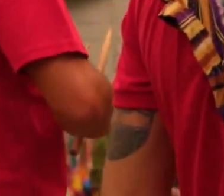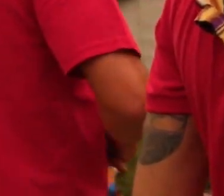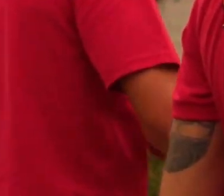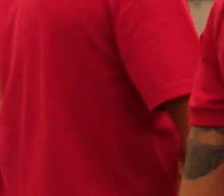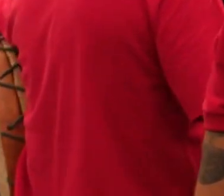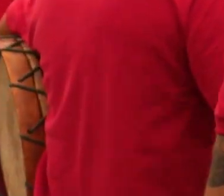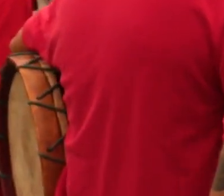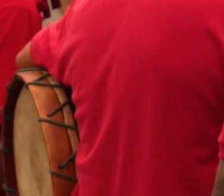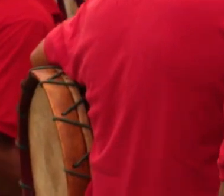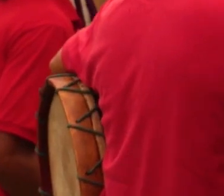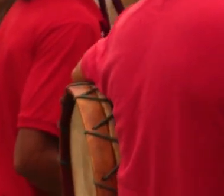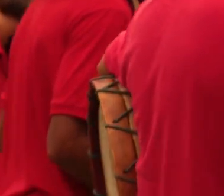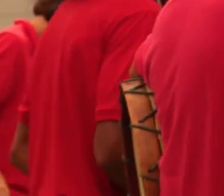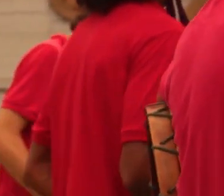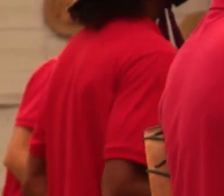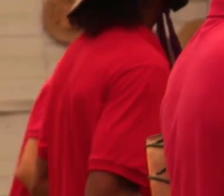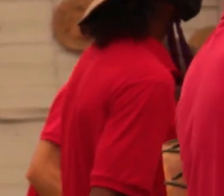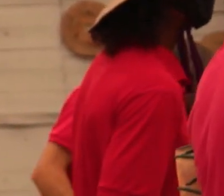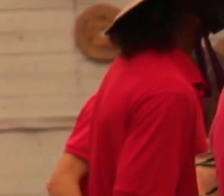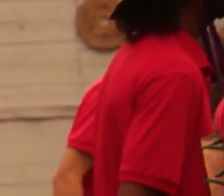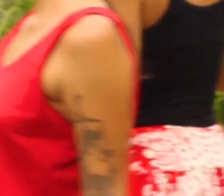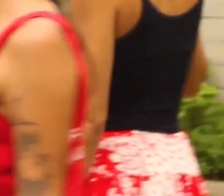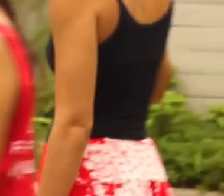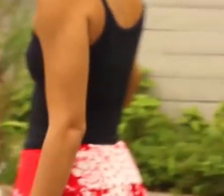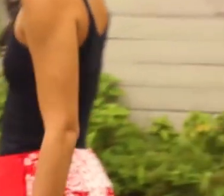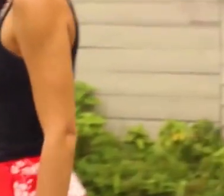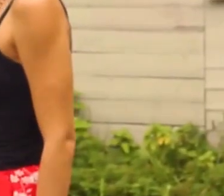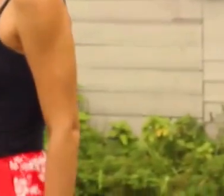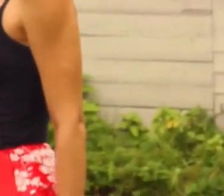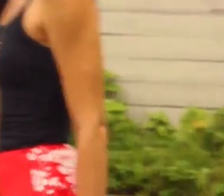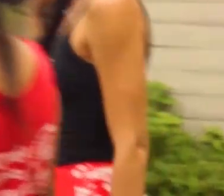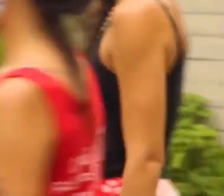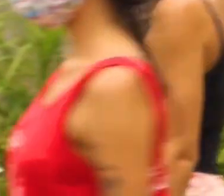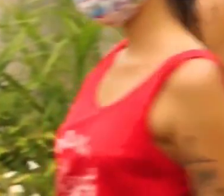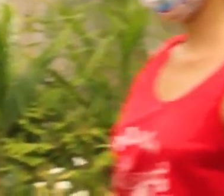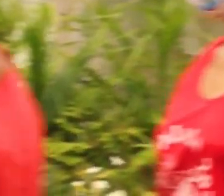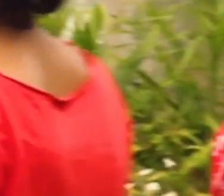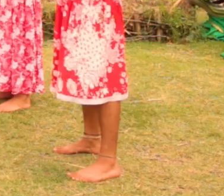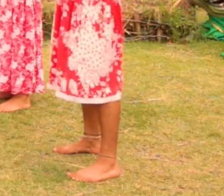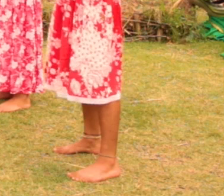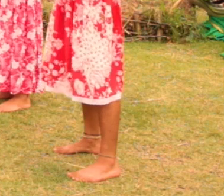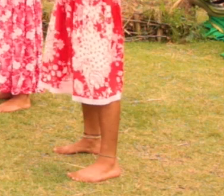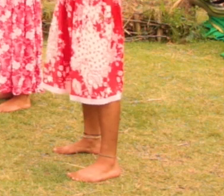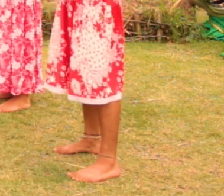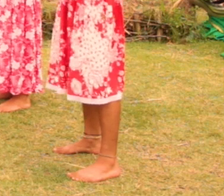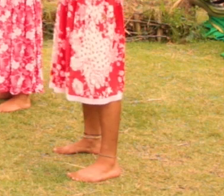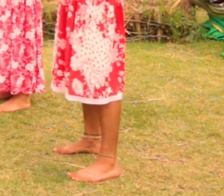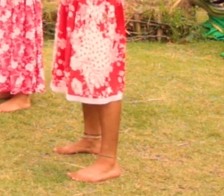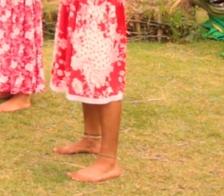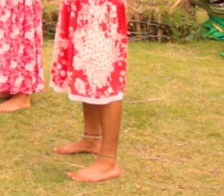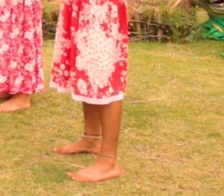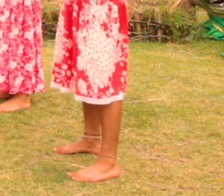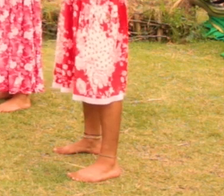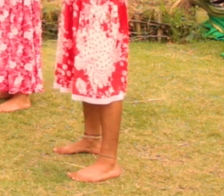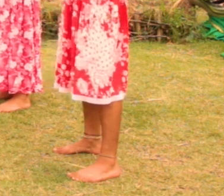nunca é batizado, sai bem antes do clarão. Berra boi, berra boiada, na beira